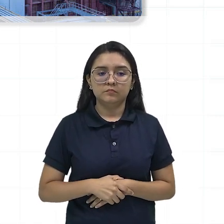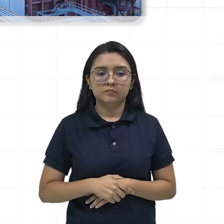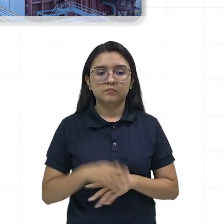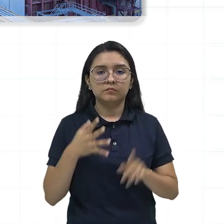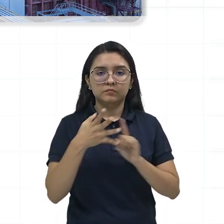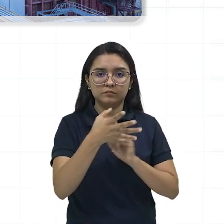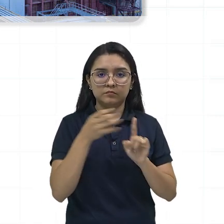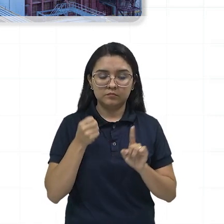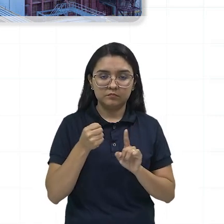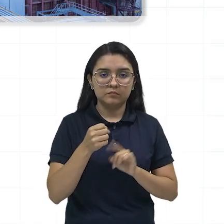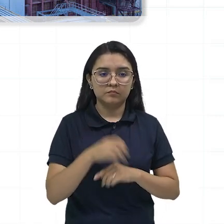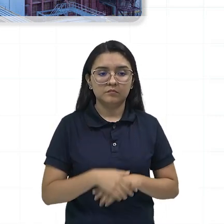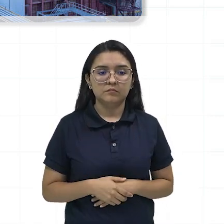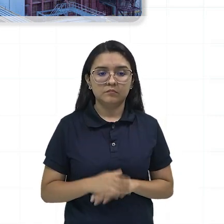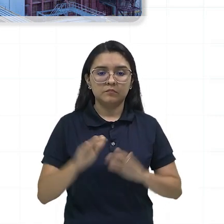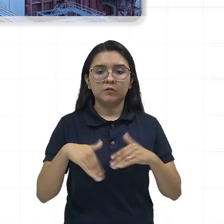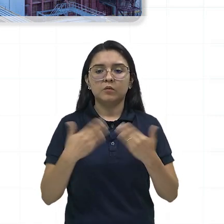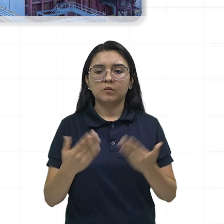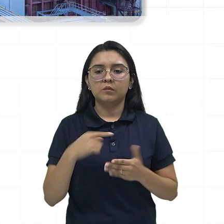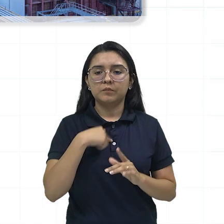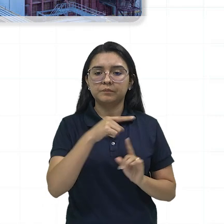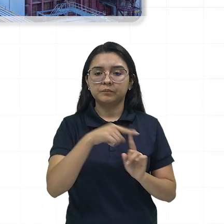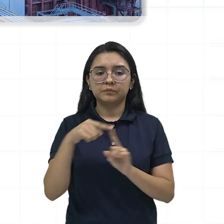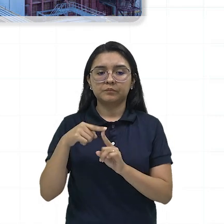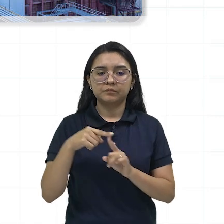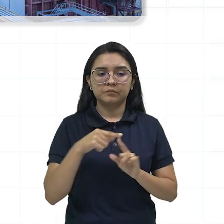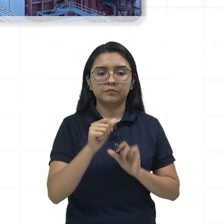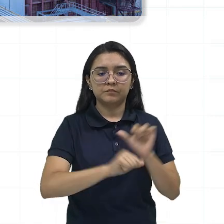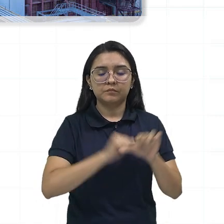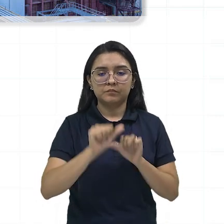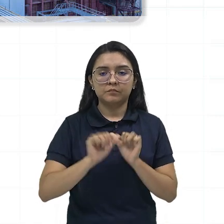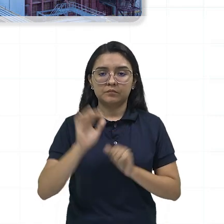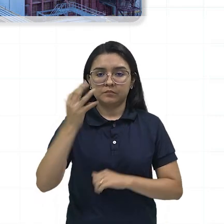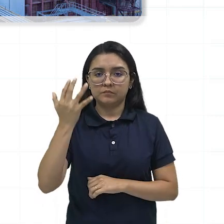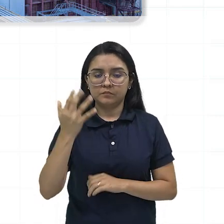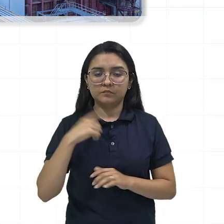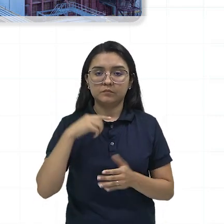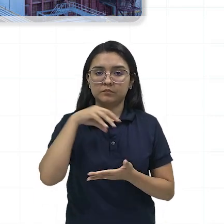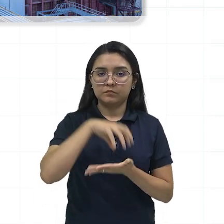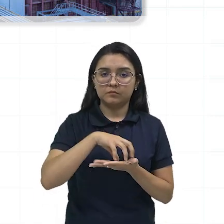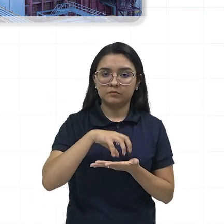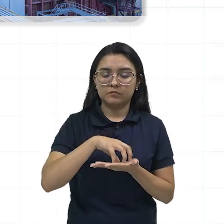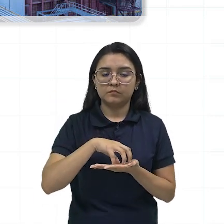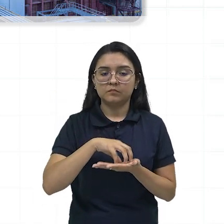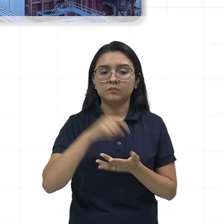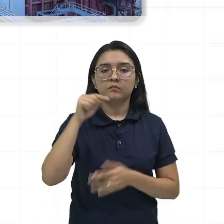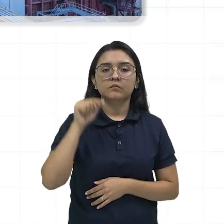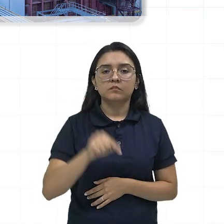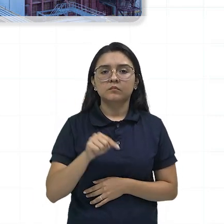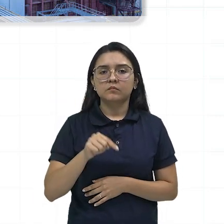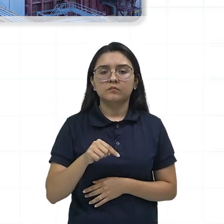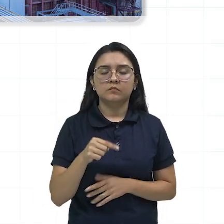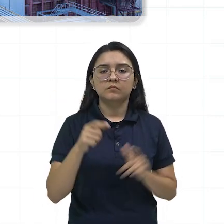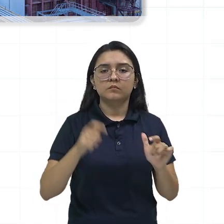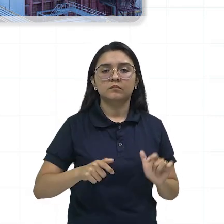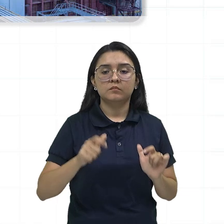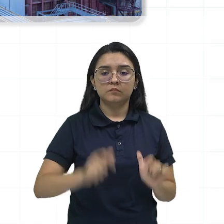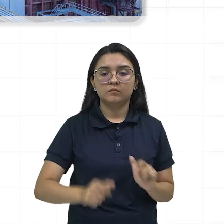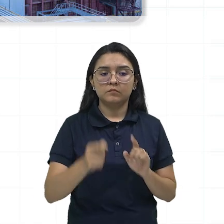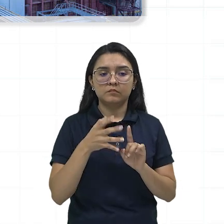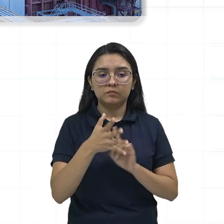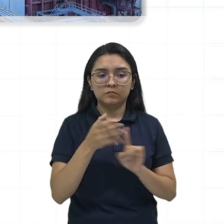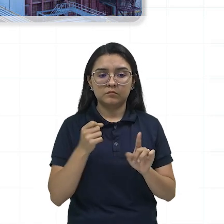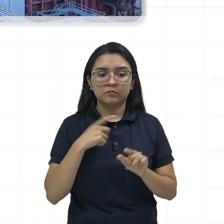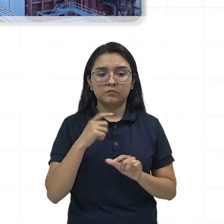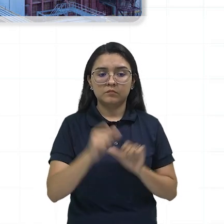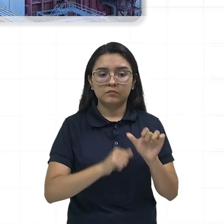usina termoelétrica. E qual é o tipo de transformação que ocorre nessa usina, né? É a